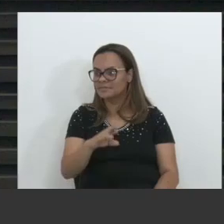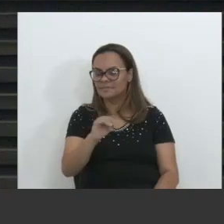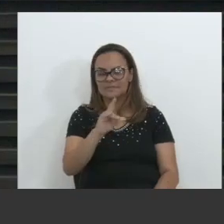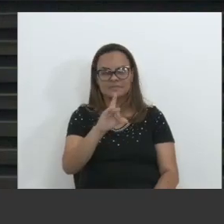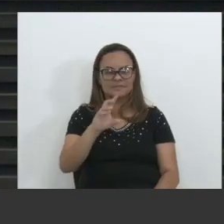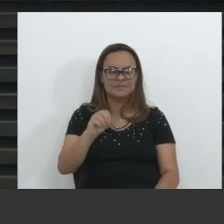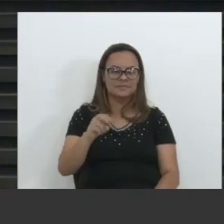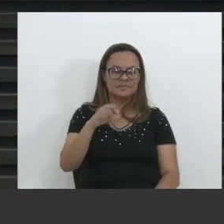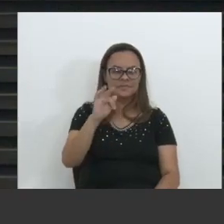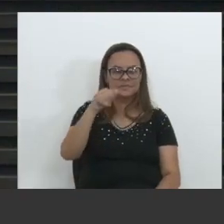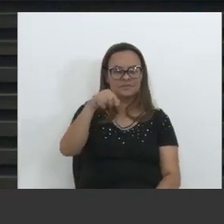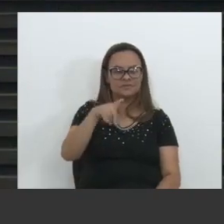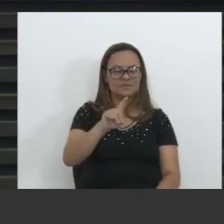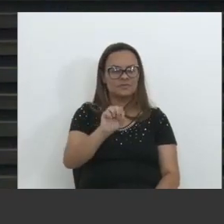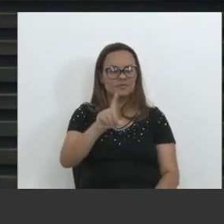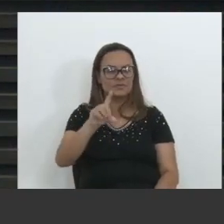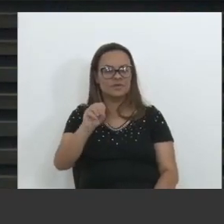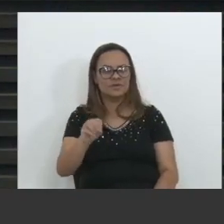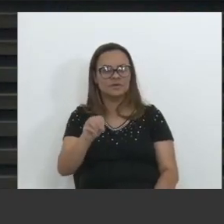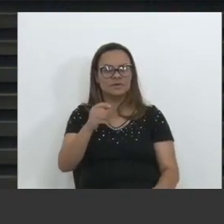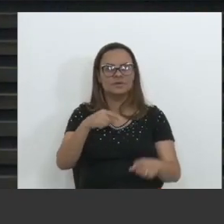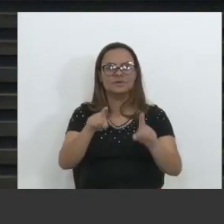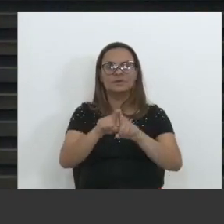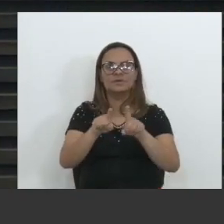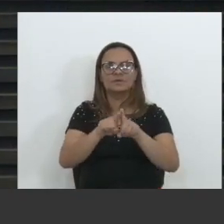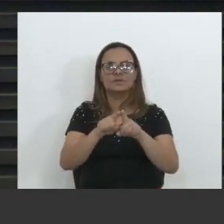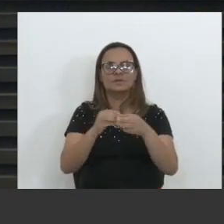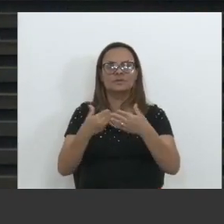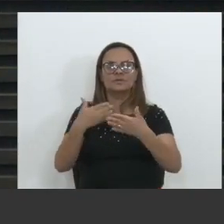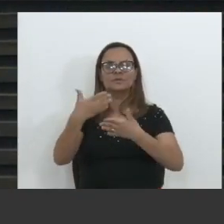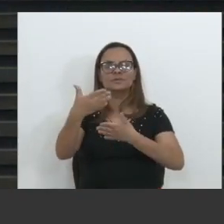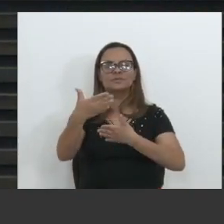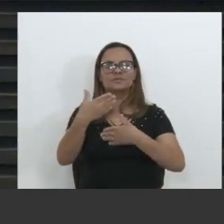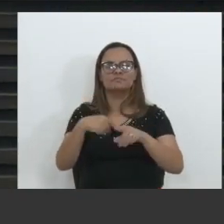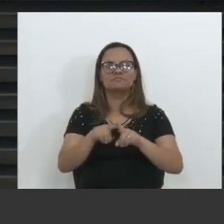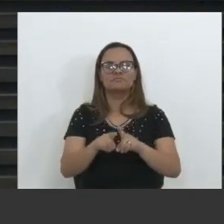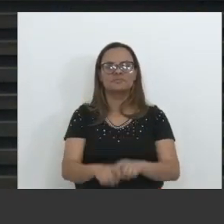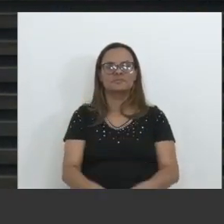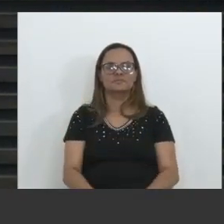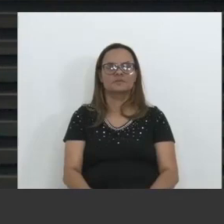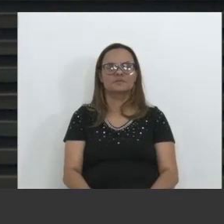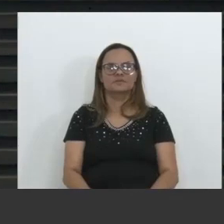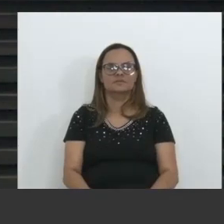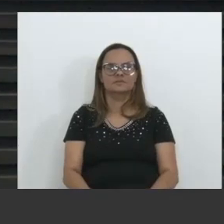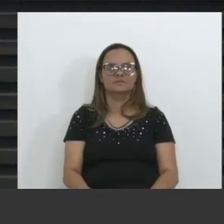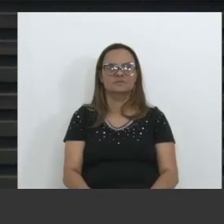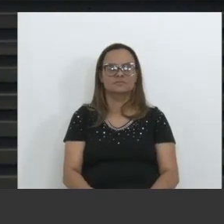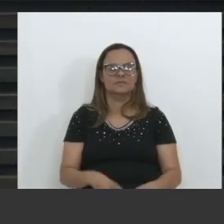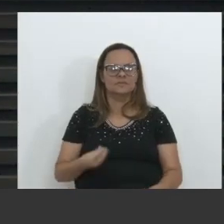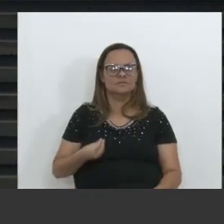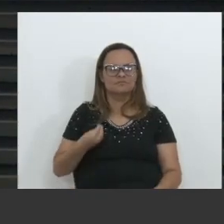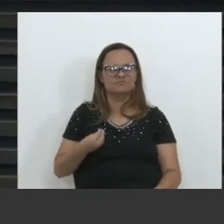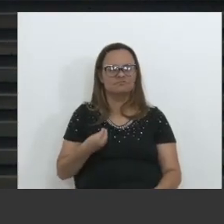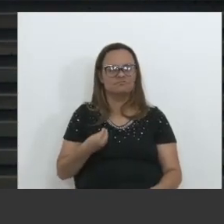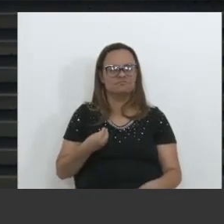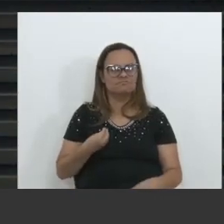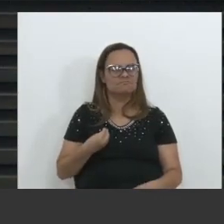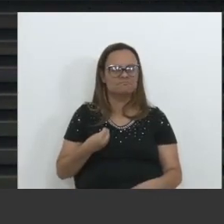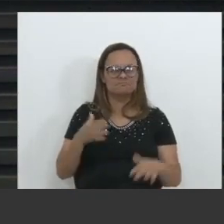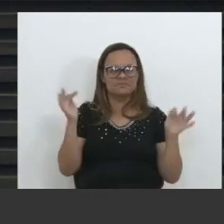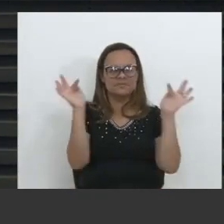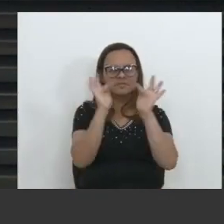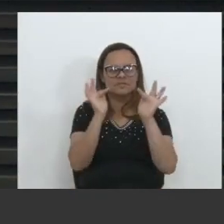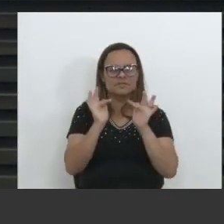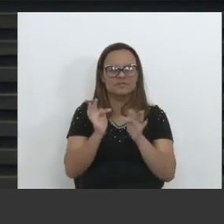Fernando renoto com Mad que tá de longa data aí também então é assim eh eu fico muito feliz e